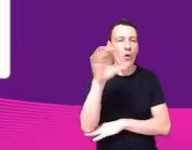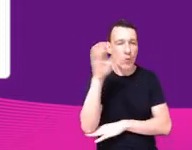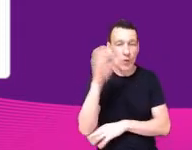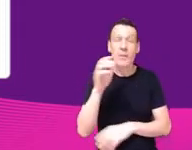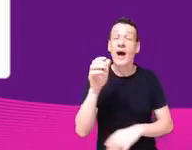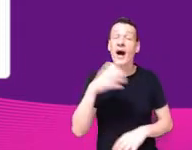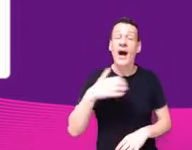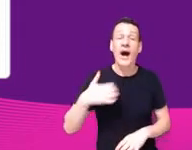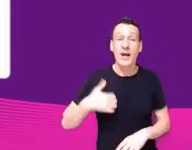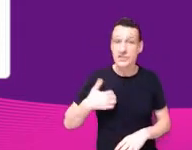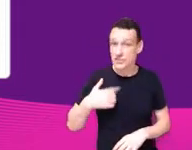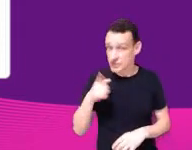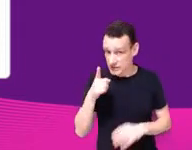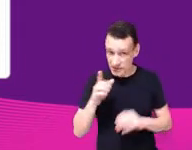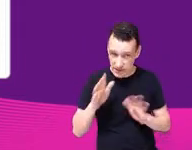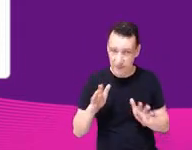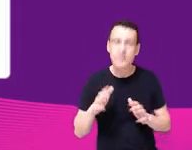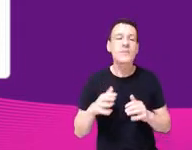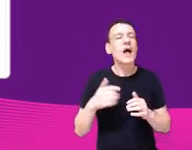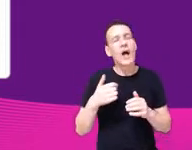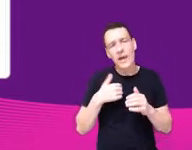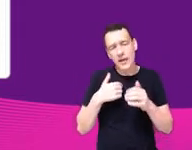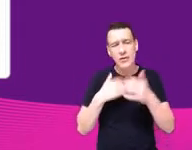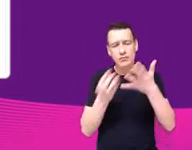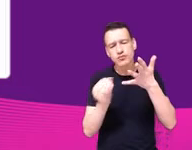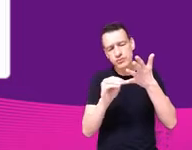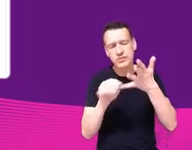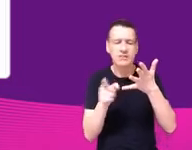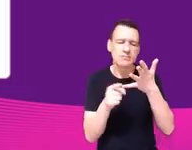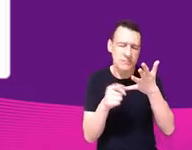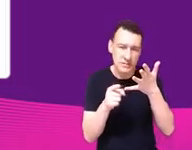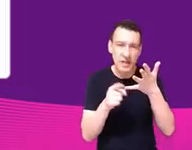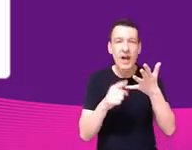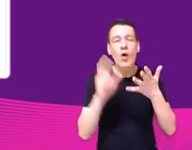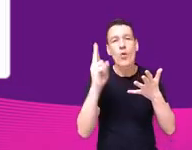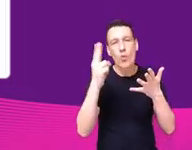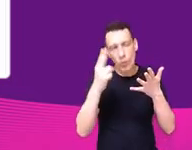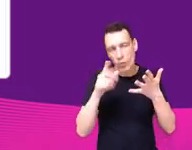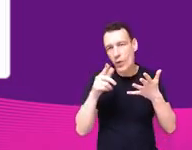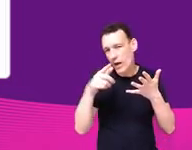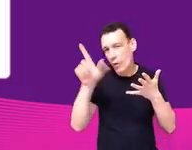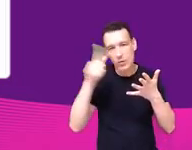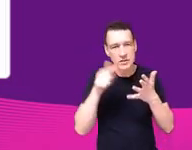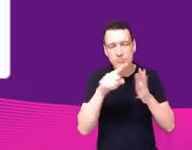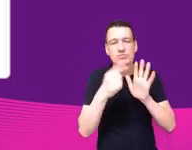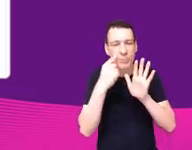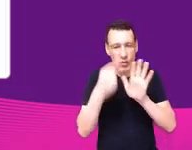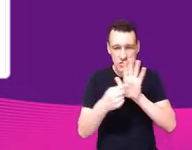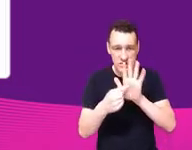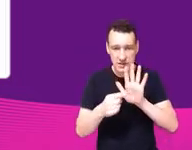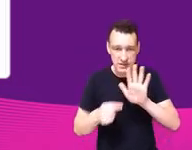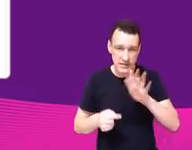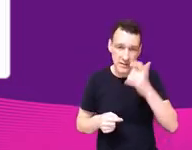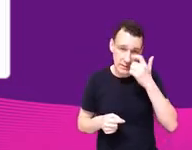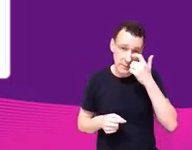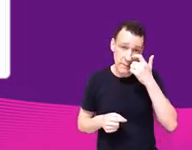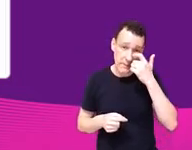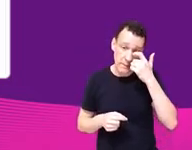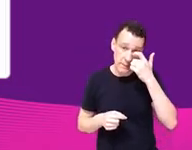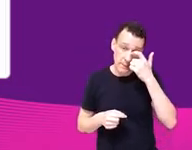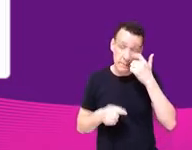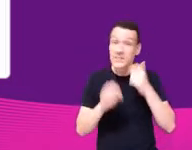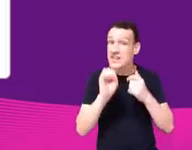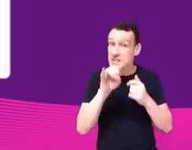e coloquei o Uruguai como um outro modelo. Então, se nós olharmos para esses índices, nós